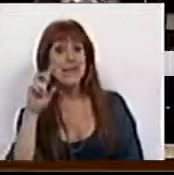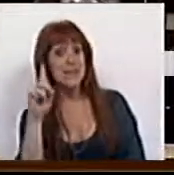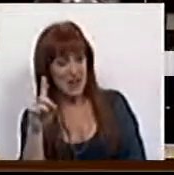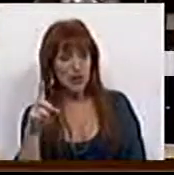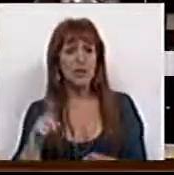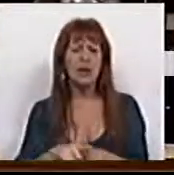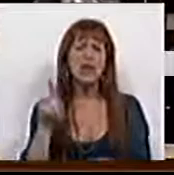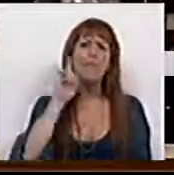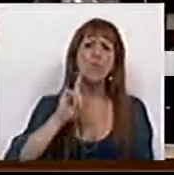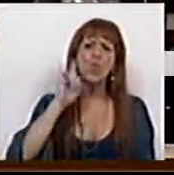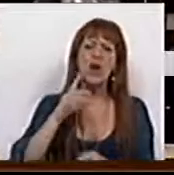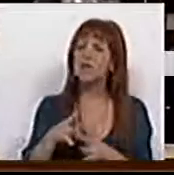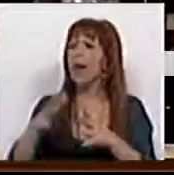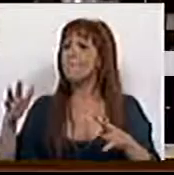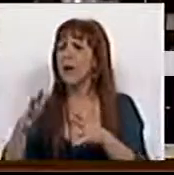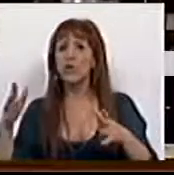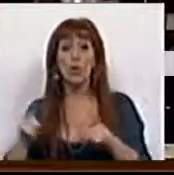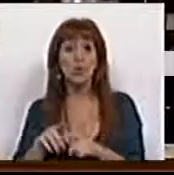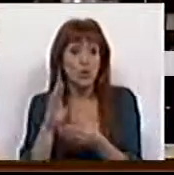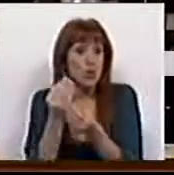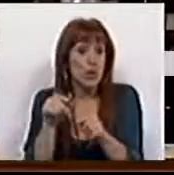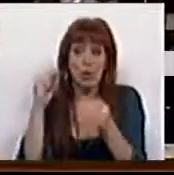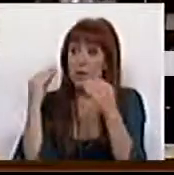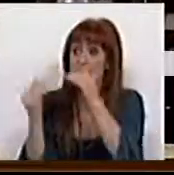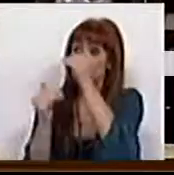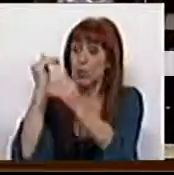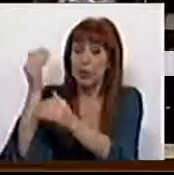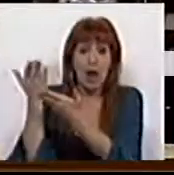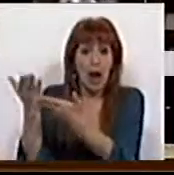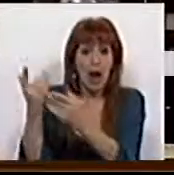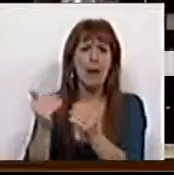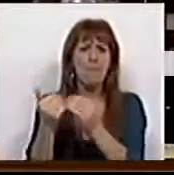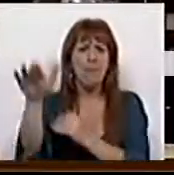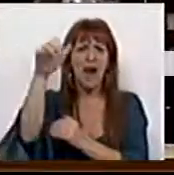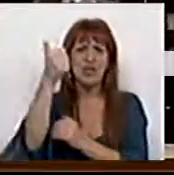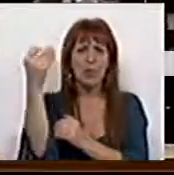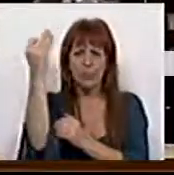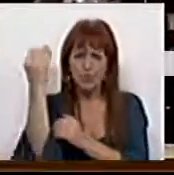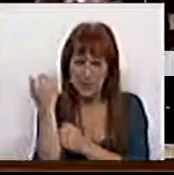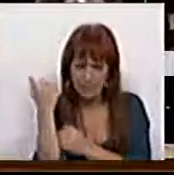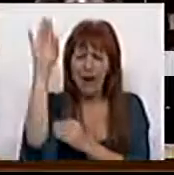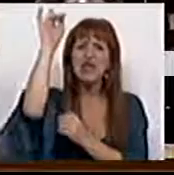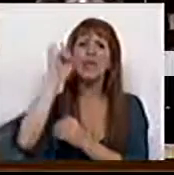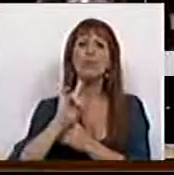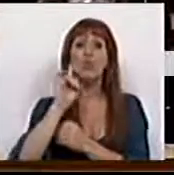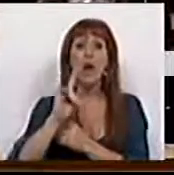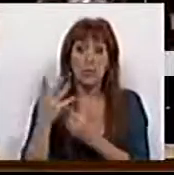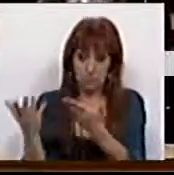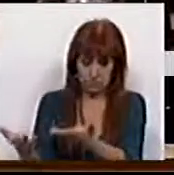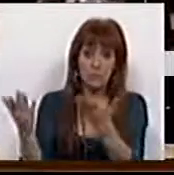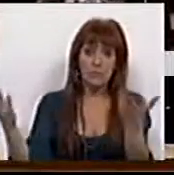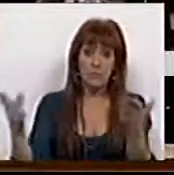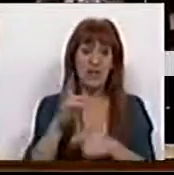1986, que as mulheres são a maioria dos estudantes do ensino superior. Mais de 50% das estudantes são